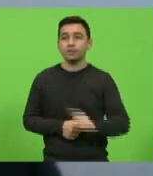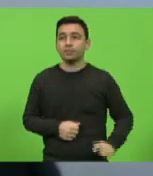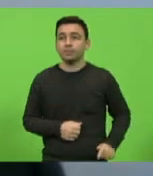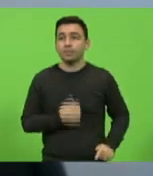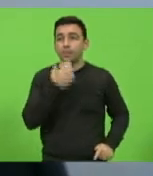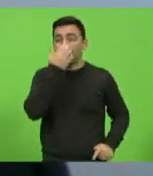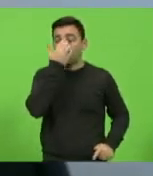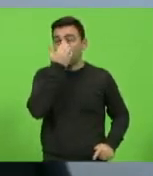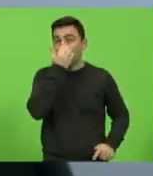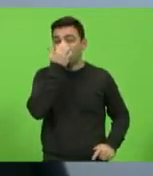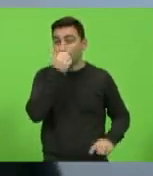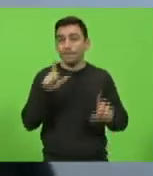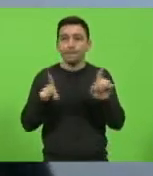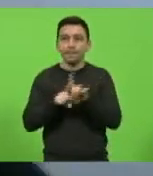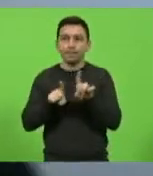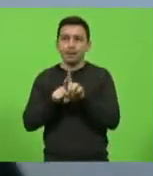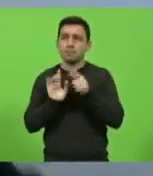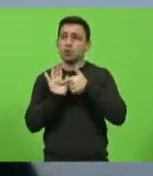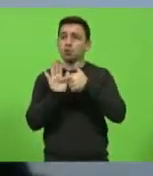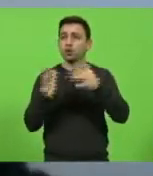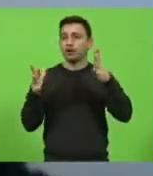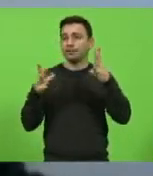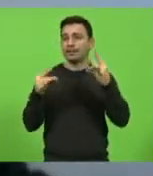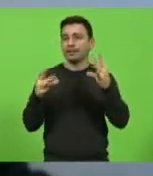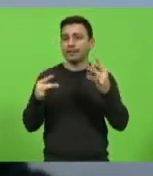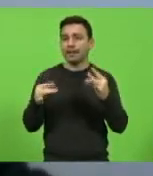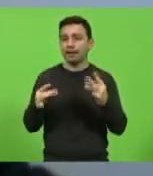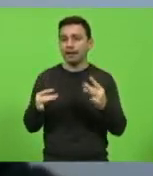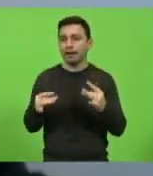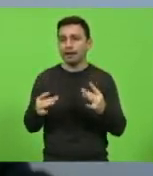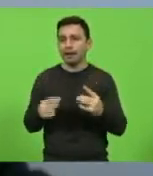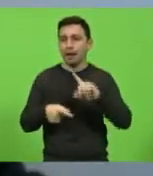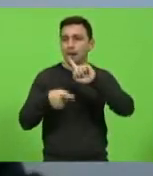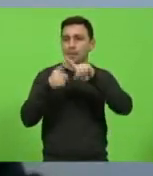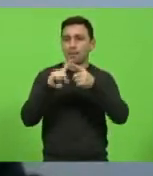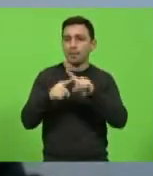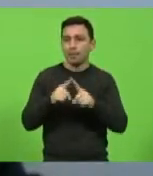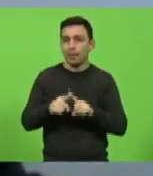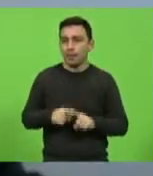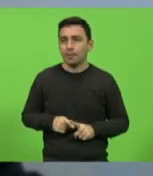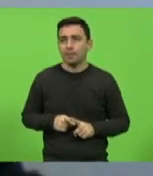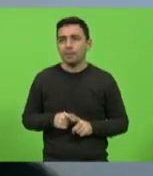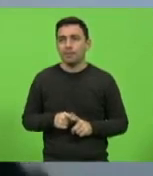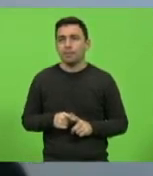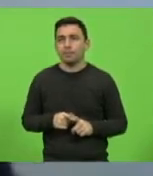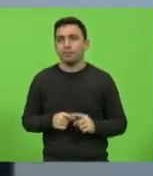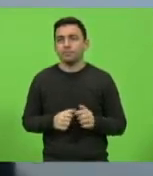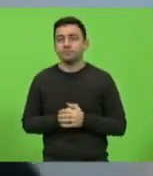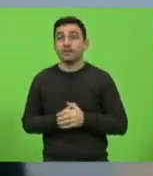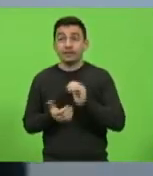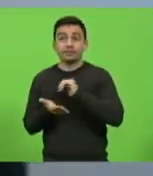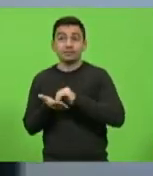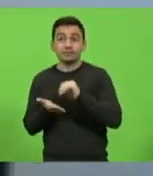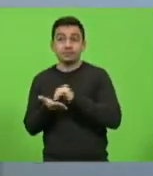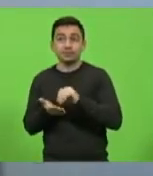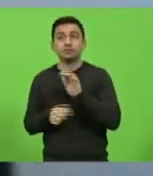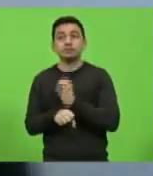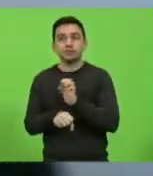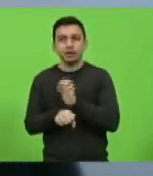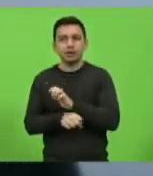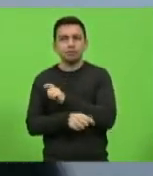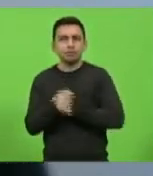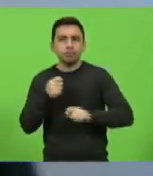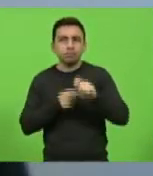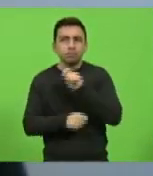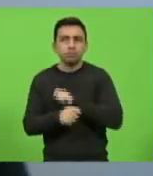expôs diversos detalhes sobre a negociação em curso. A Secretaria de Estado e Administração,